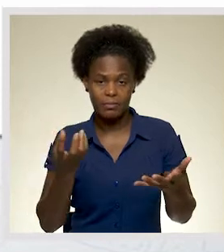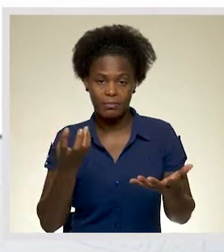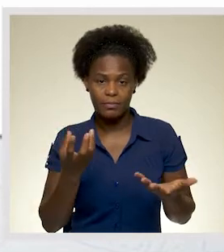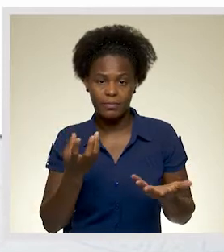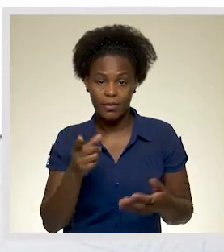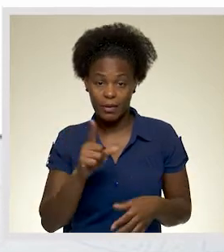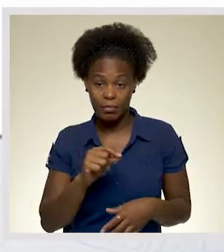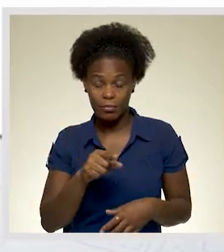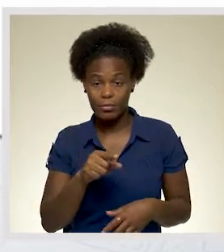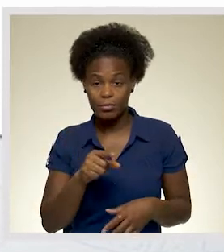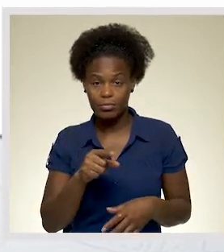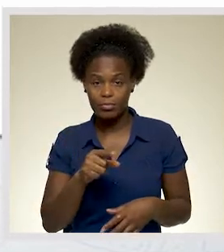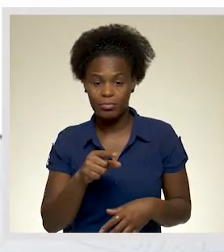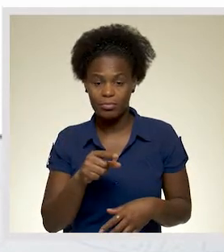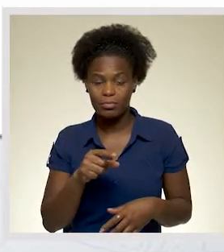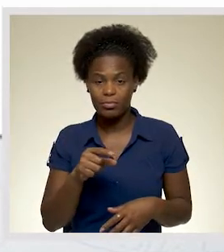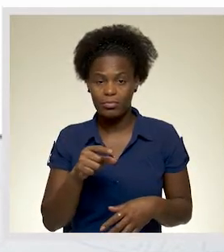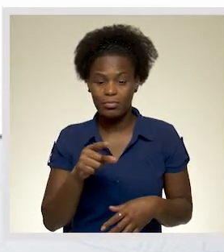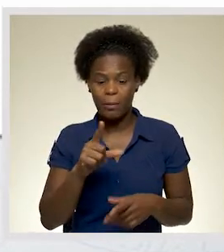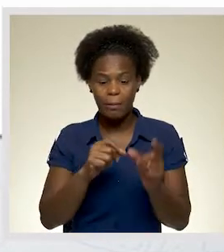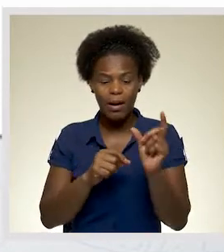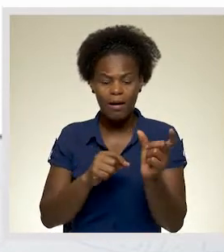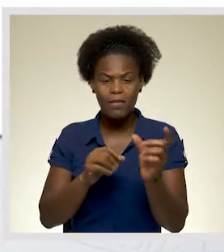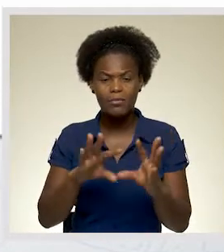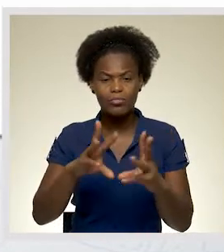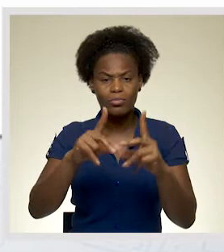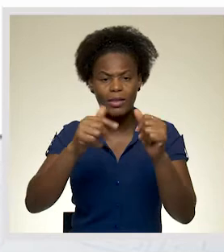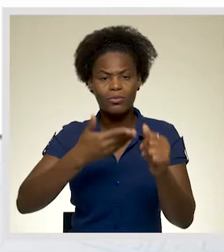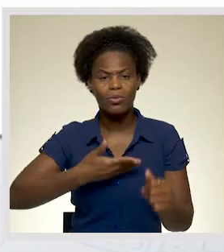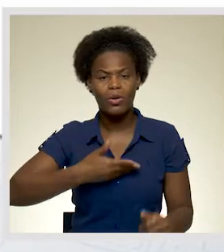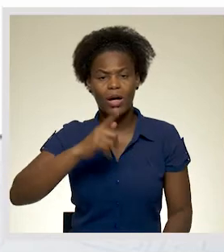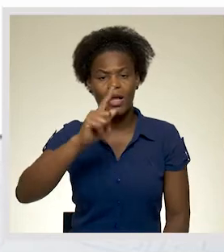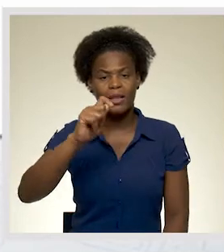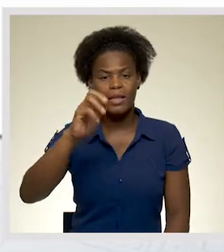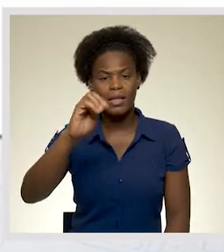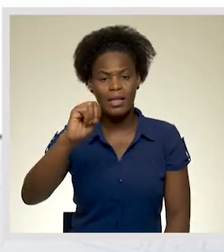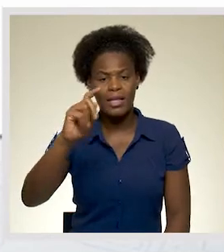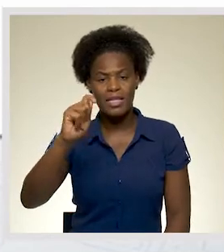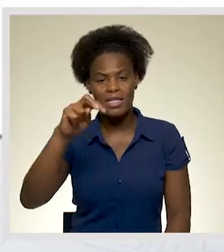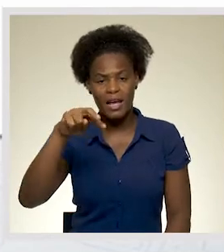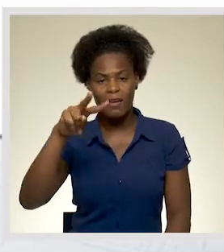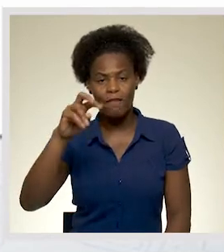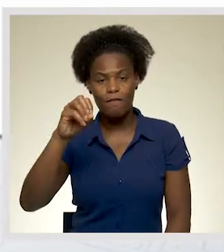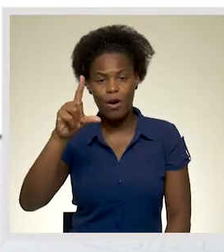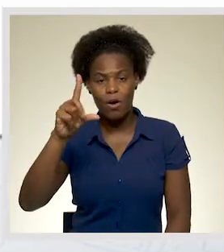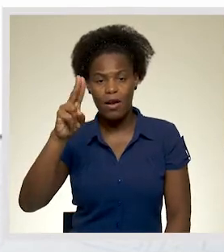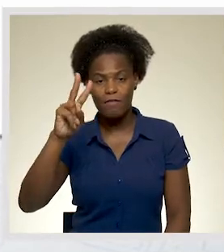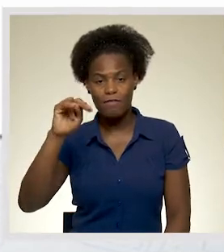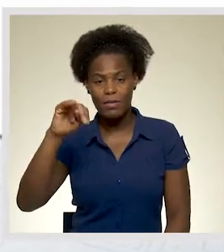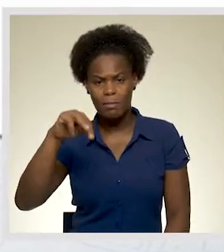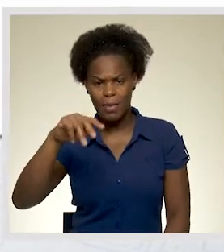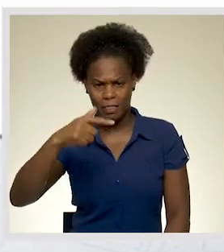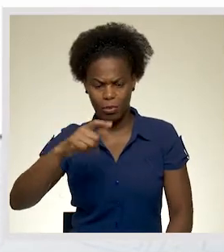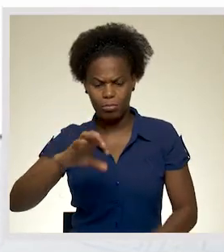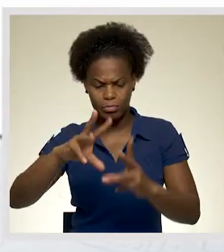e Desenvolvimento, criada pelas Nações Unidas para discutir e propor meios de